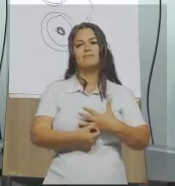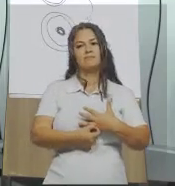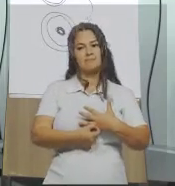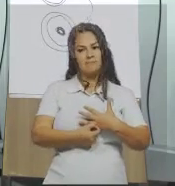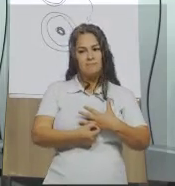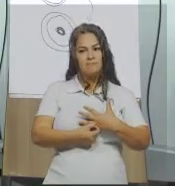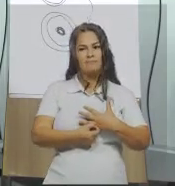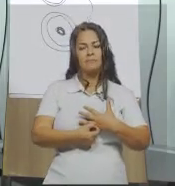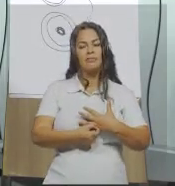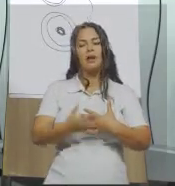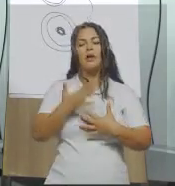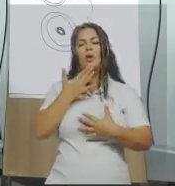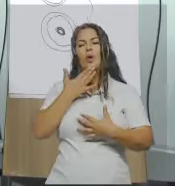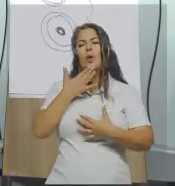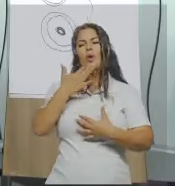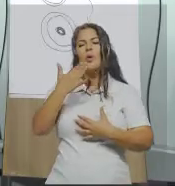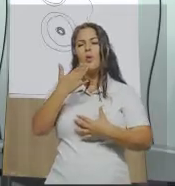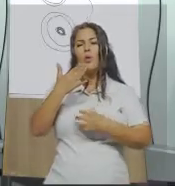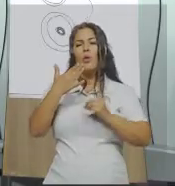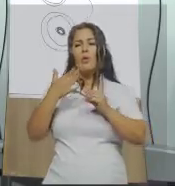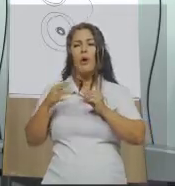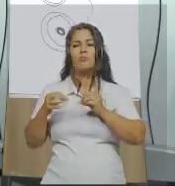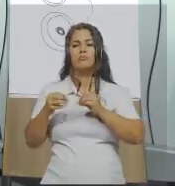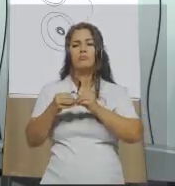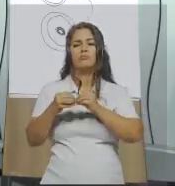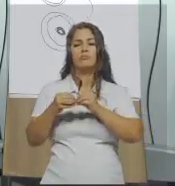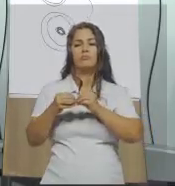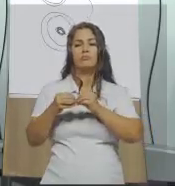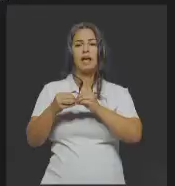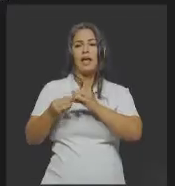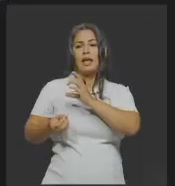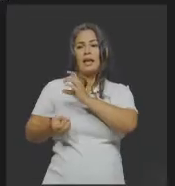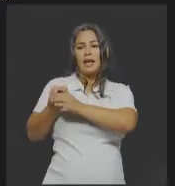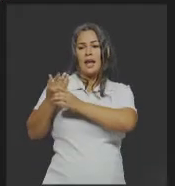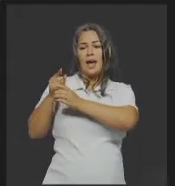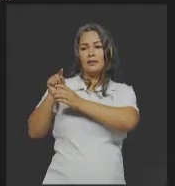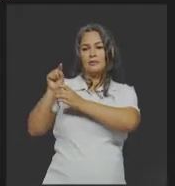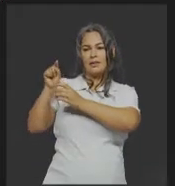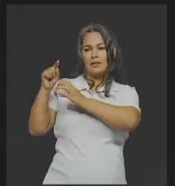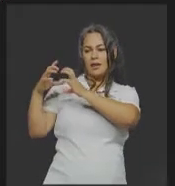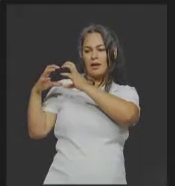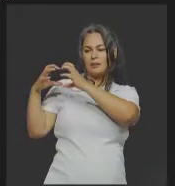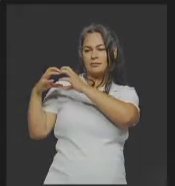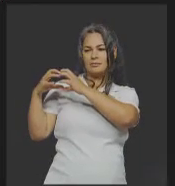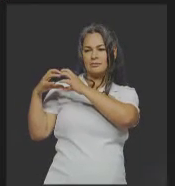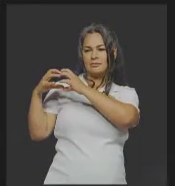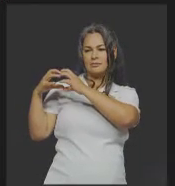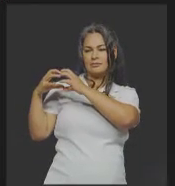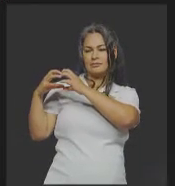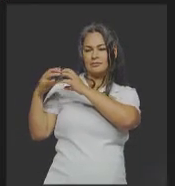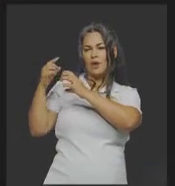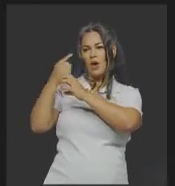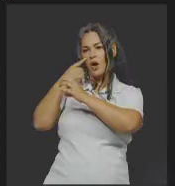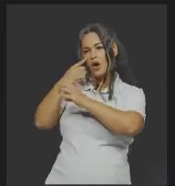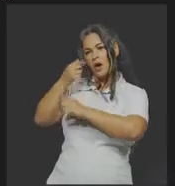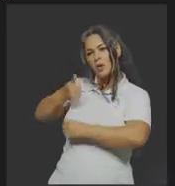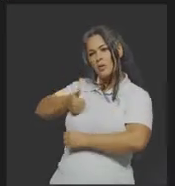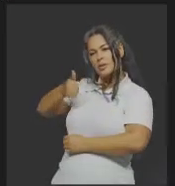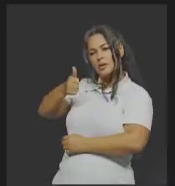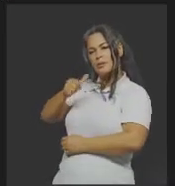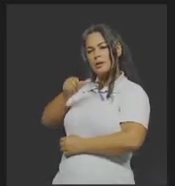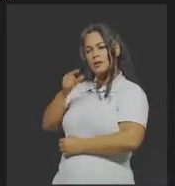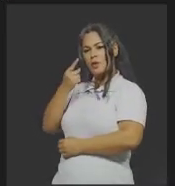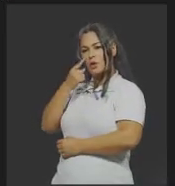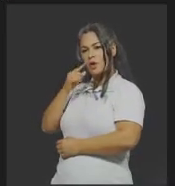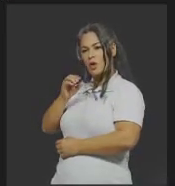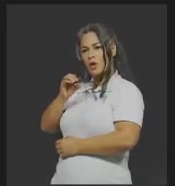Quais são os hormônios produzidos pelo hipotálamo? Primeiro aqui, ocitocina. A